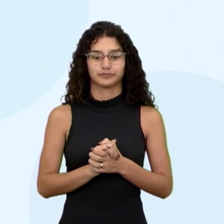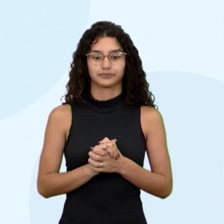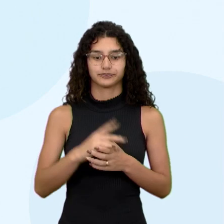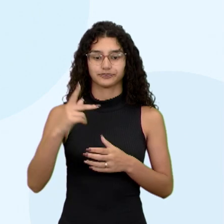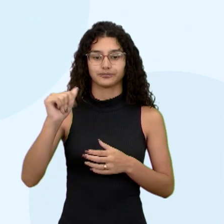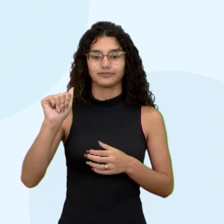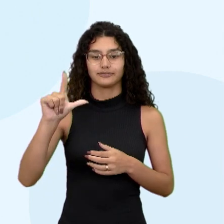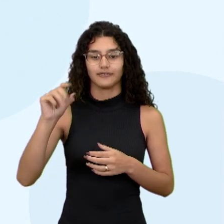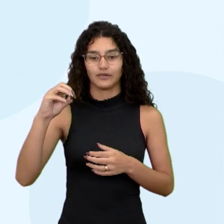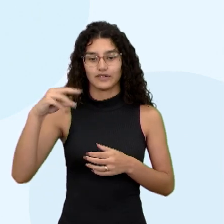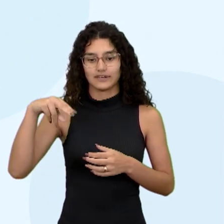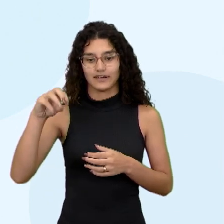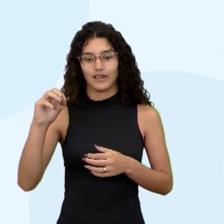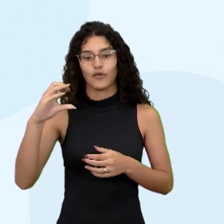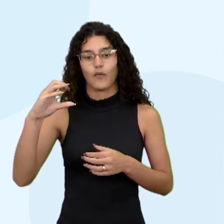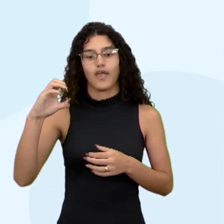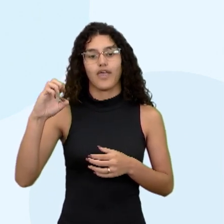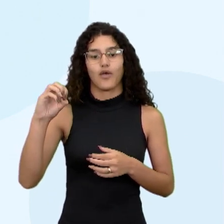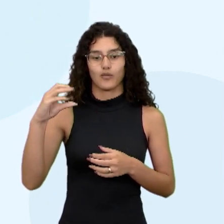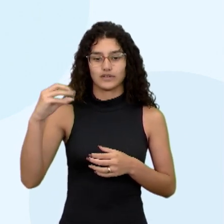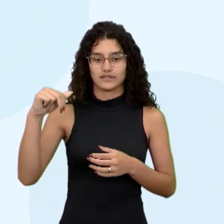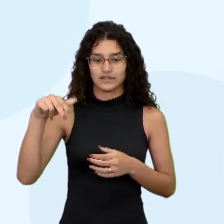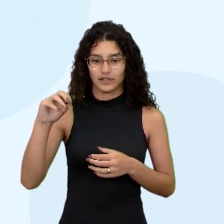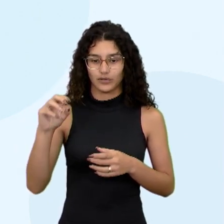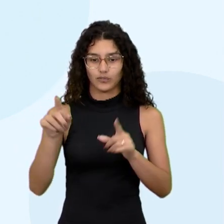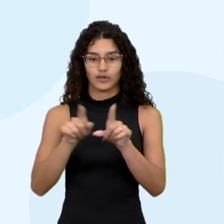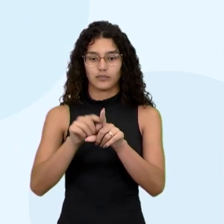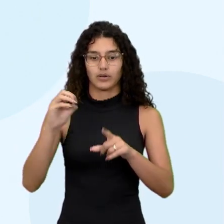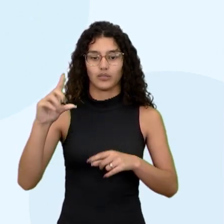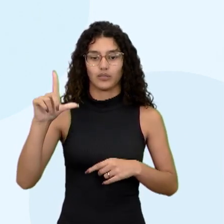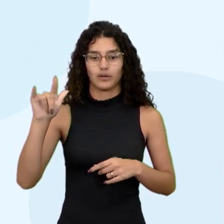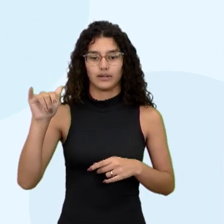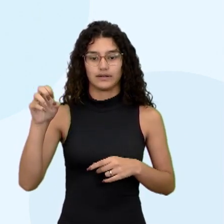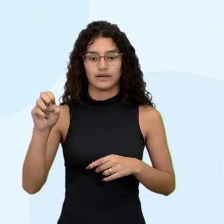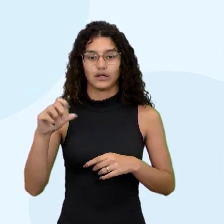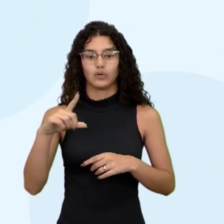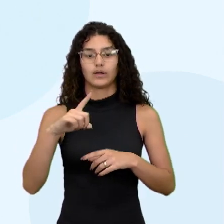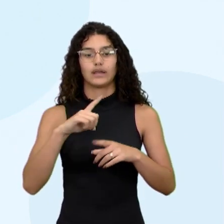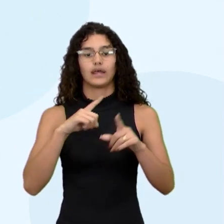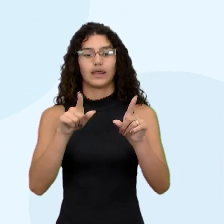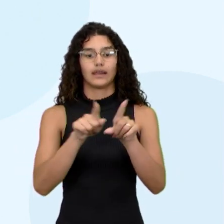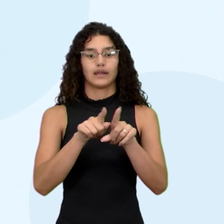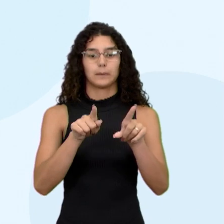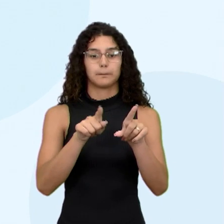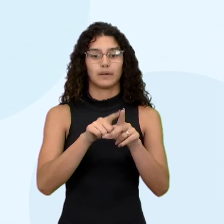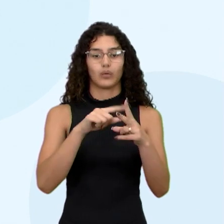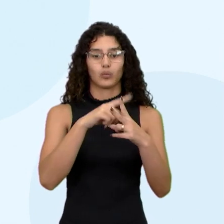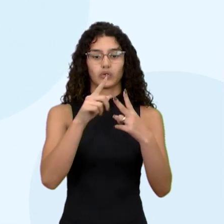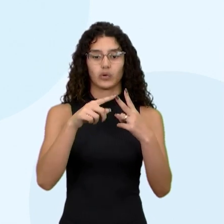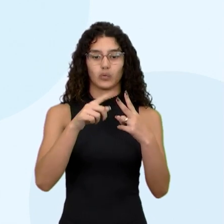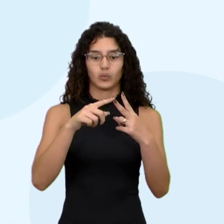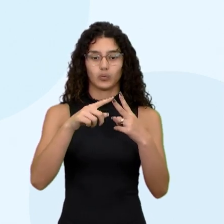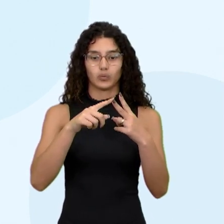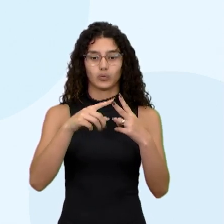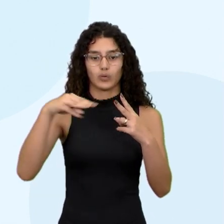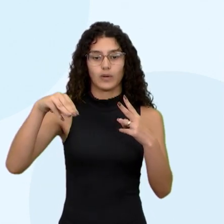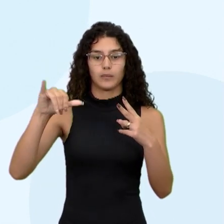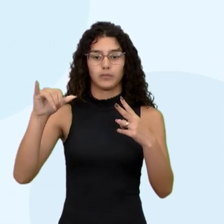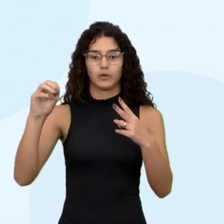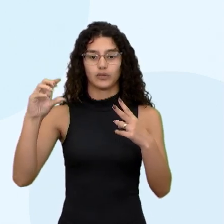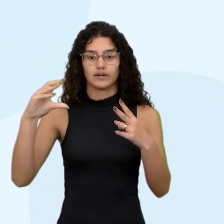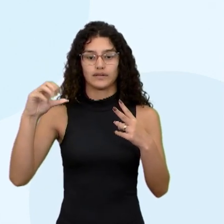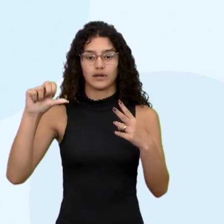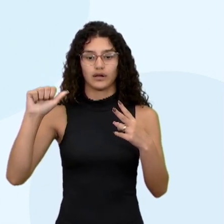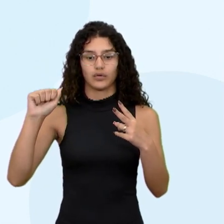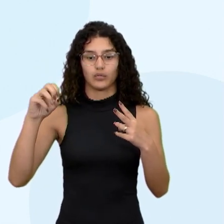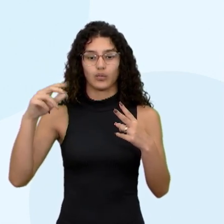que faz parte do período Paleógeno. Aí nós temos aí no período Neógeno o Mioceno